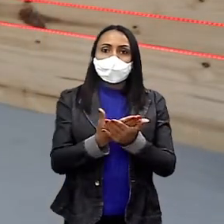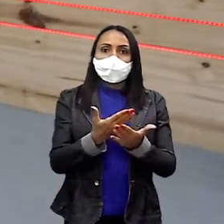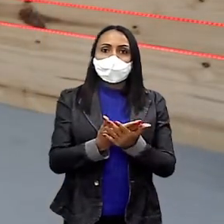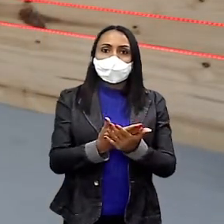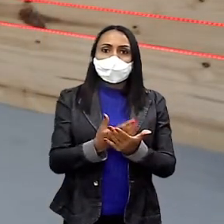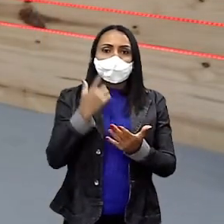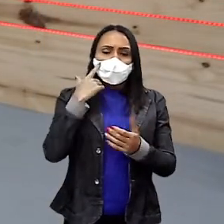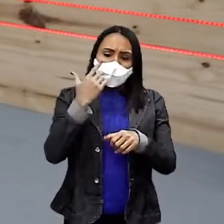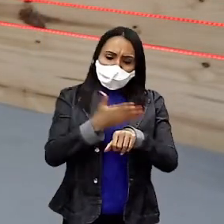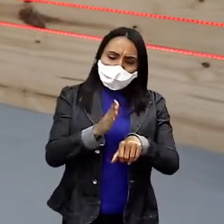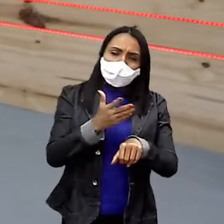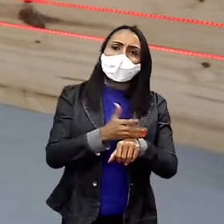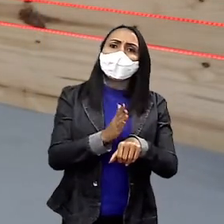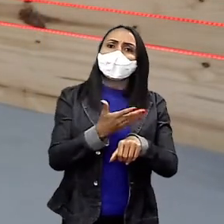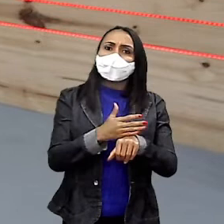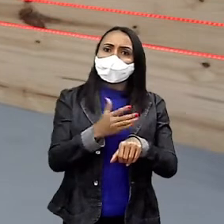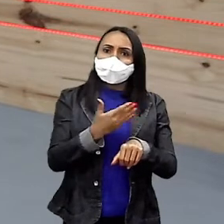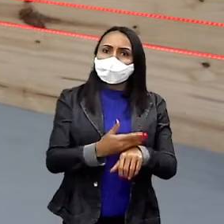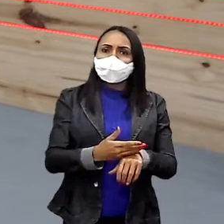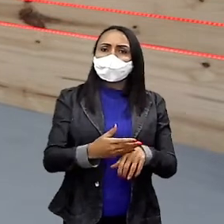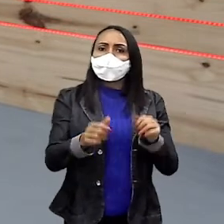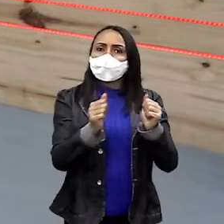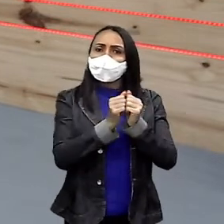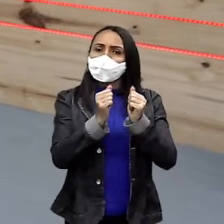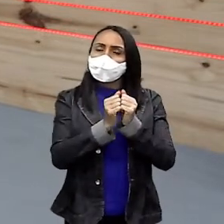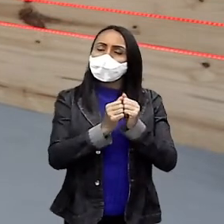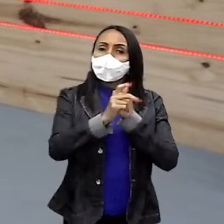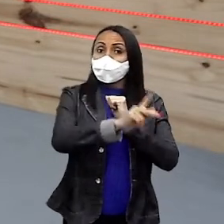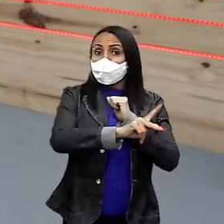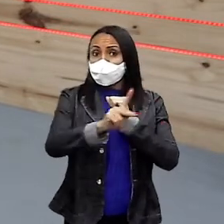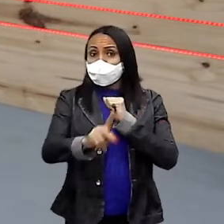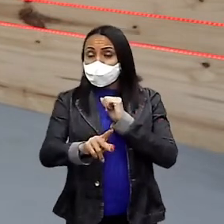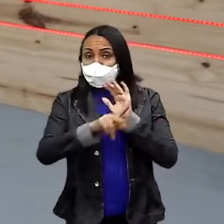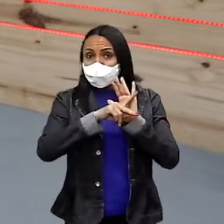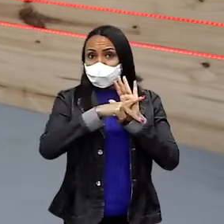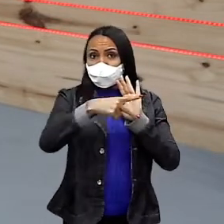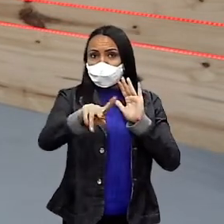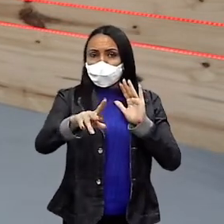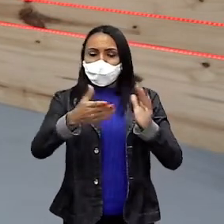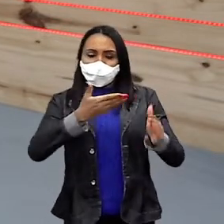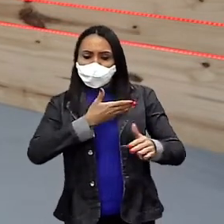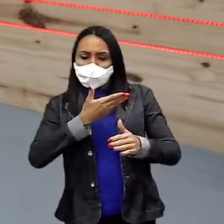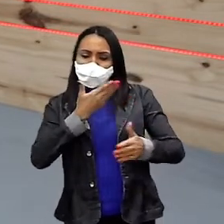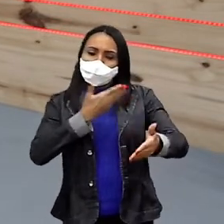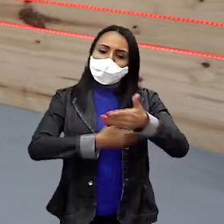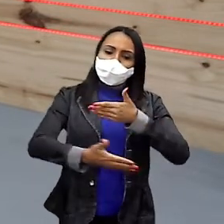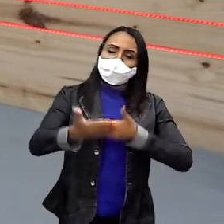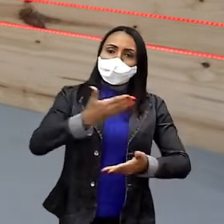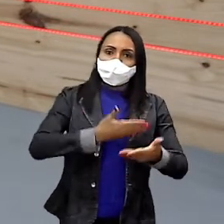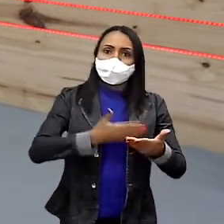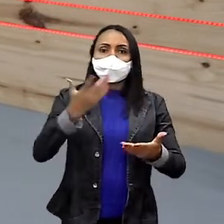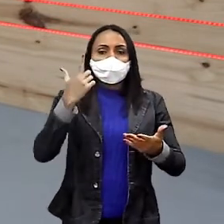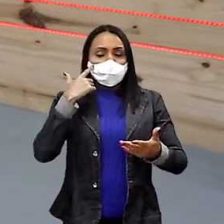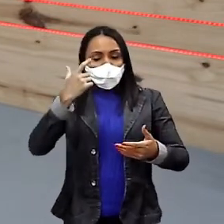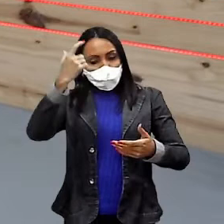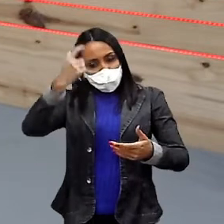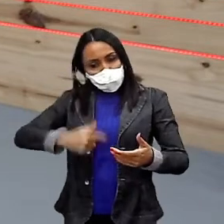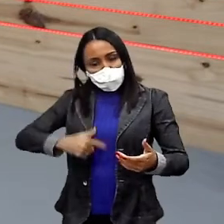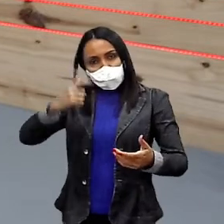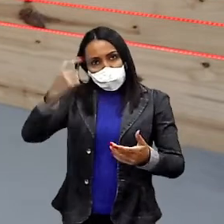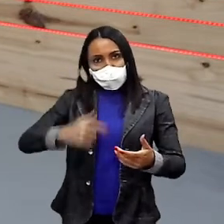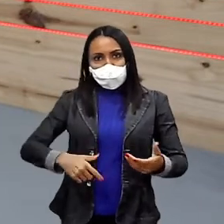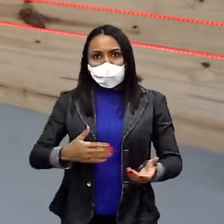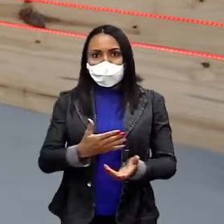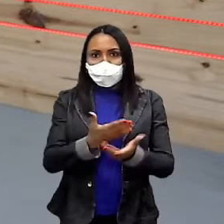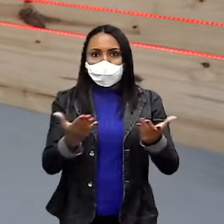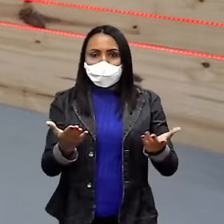justamente treinar o seu professor, com o seu coleguinha, um determinado assunto, o comportamento e o modo